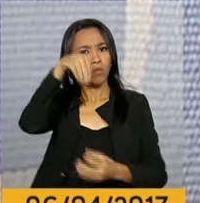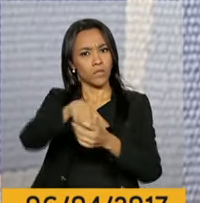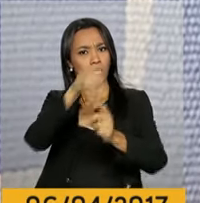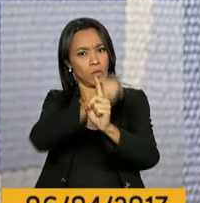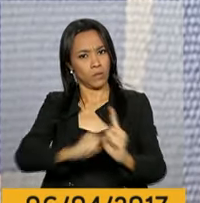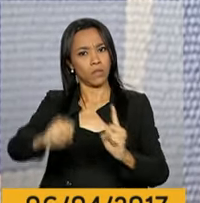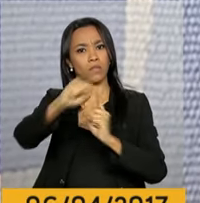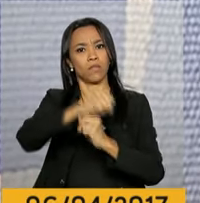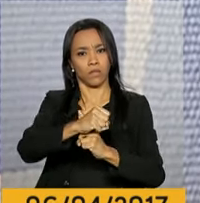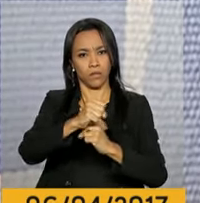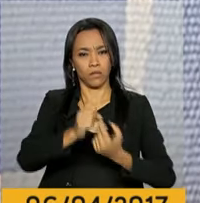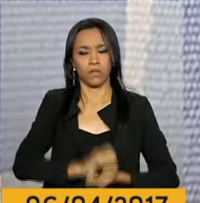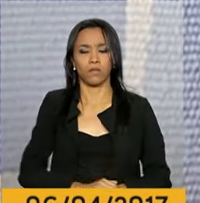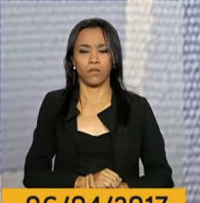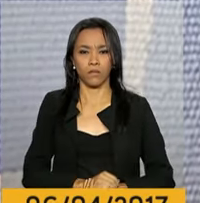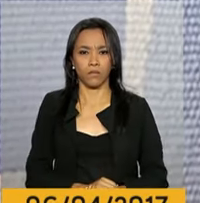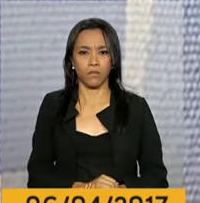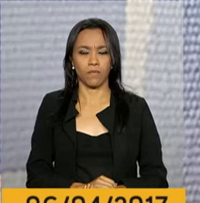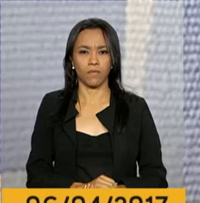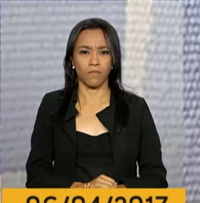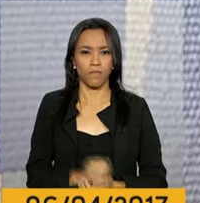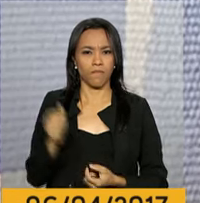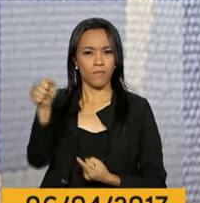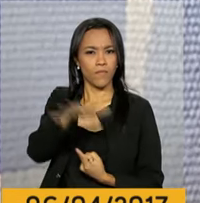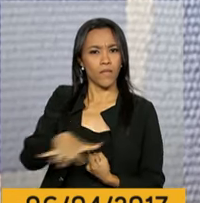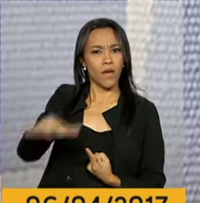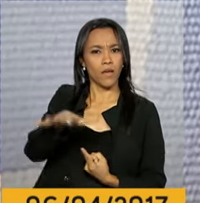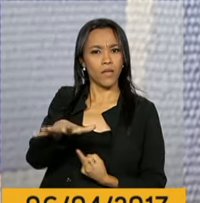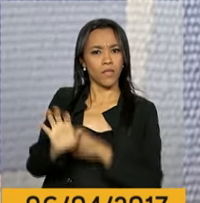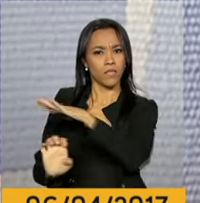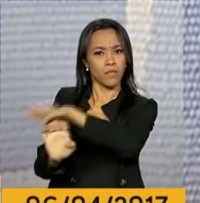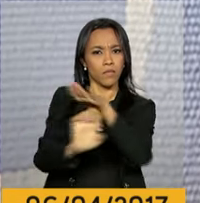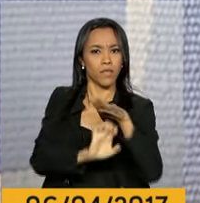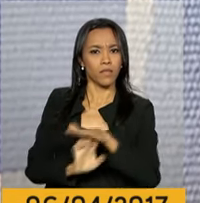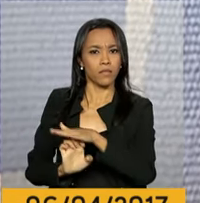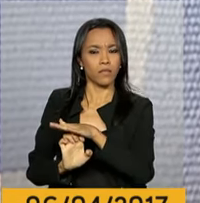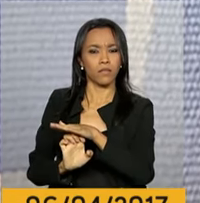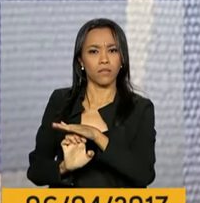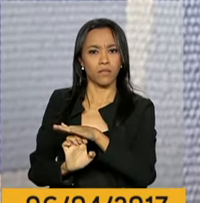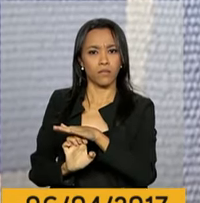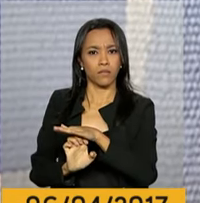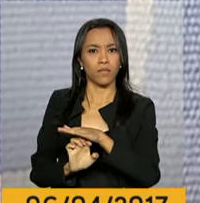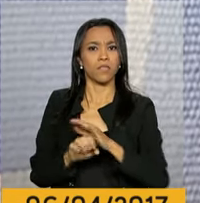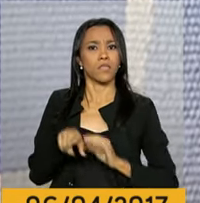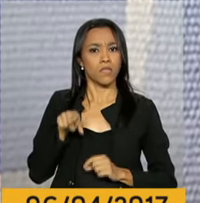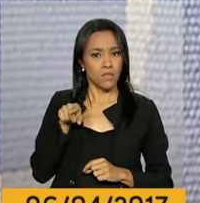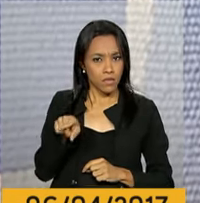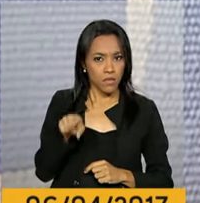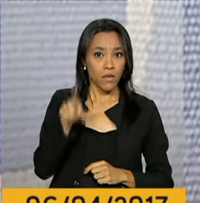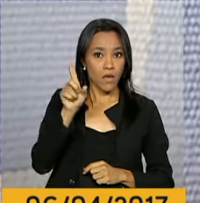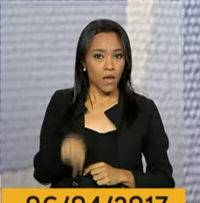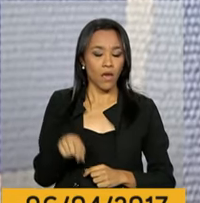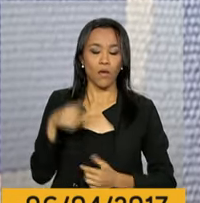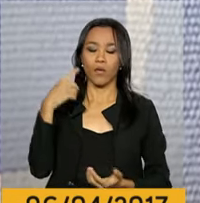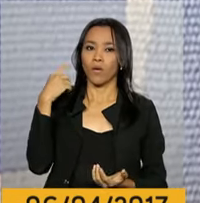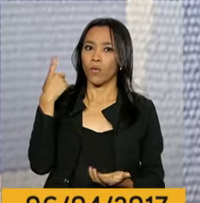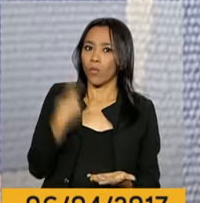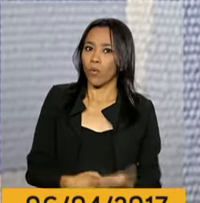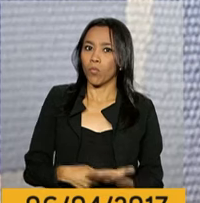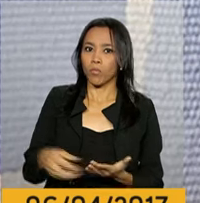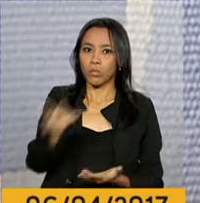sociedade, no setor empresarial, que tem, portanto, um papel